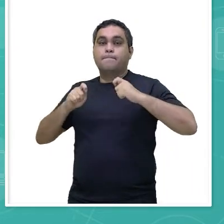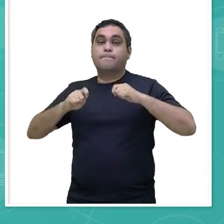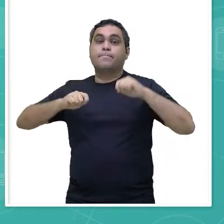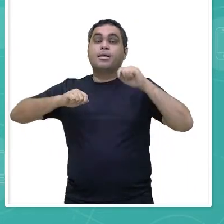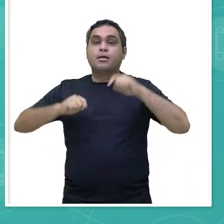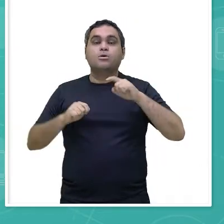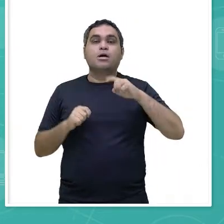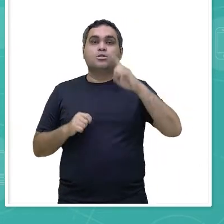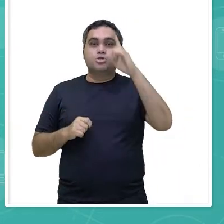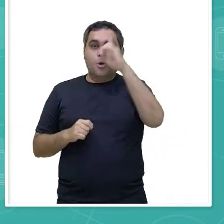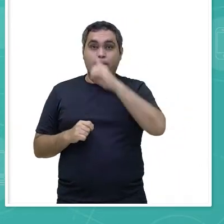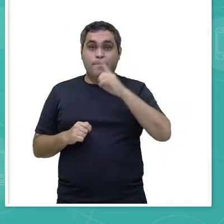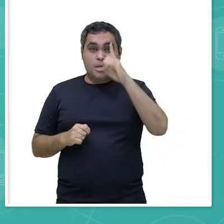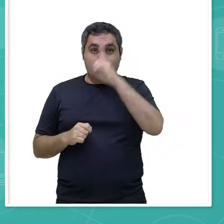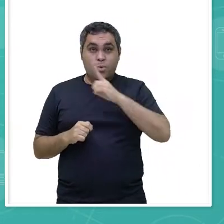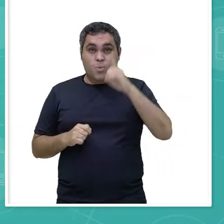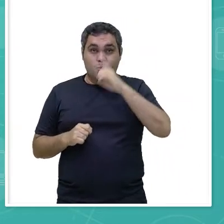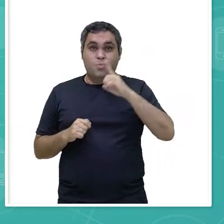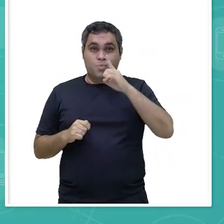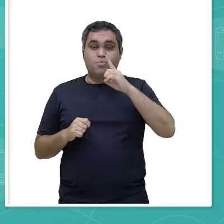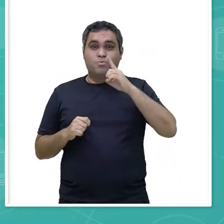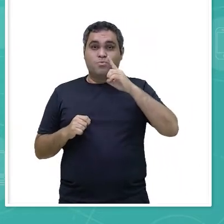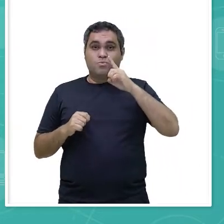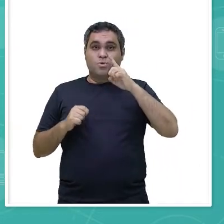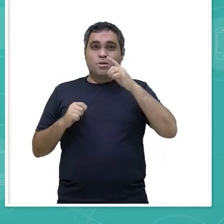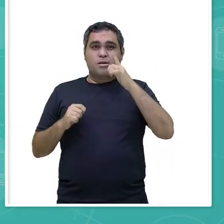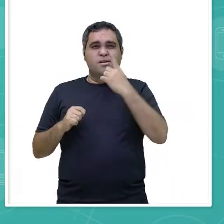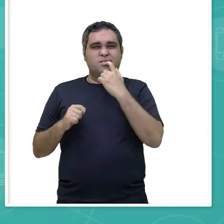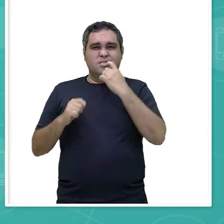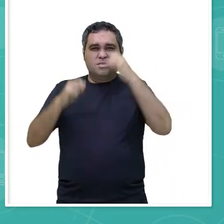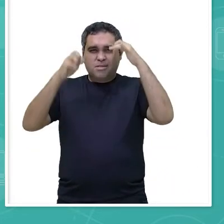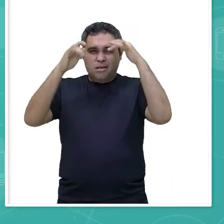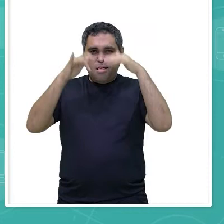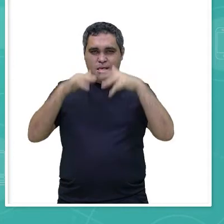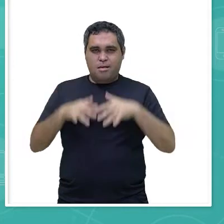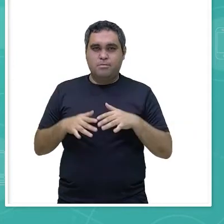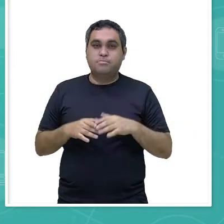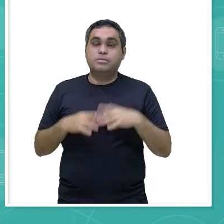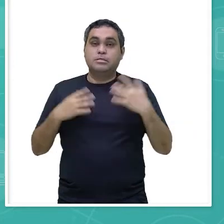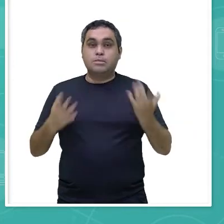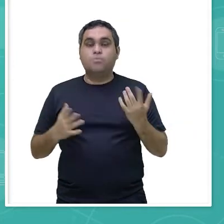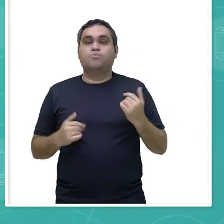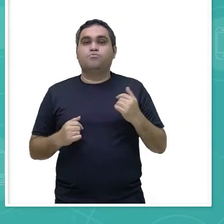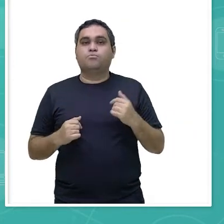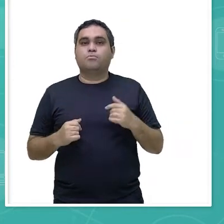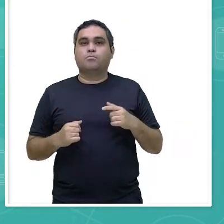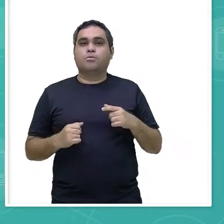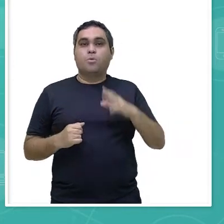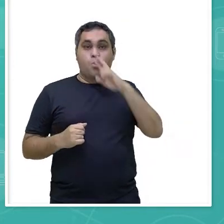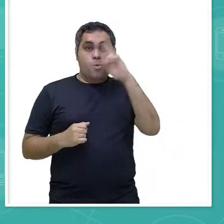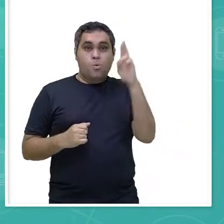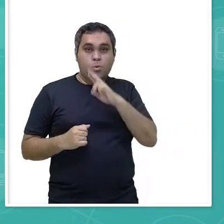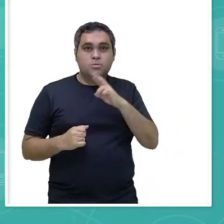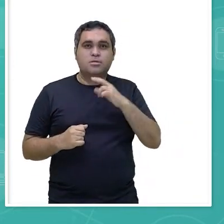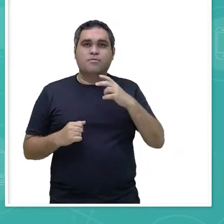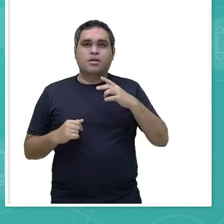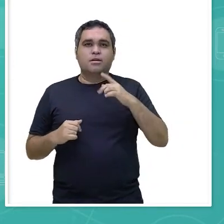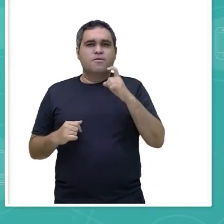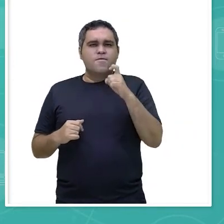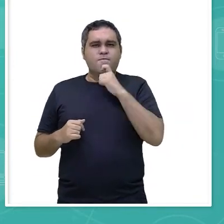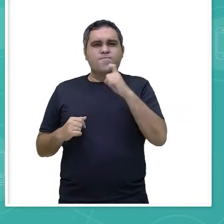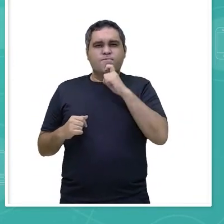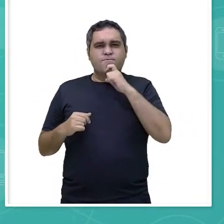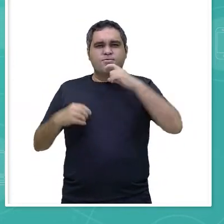era um domingo, certo? E aí o inverno russo, com aquela neve branquinha, eles apenas, gente, levaram